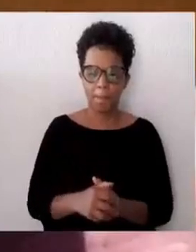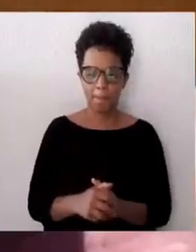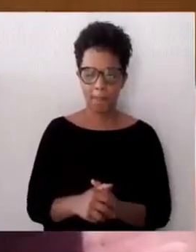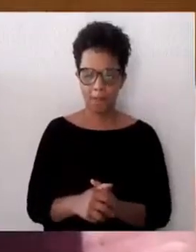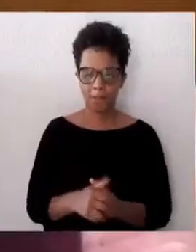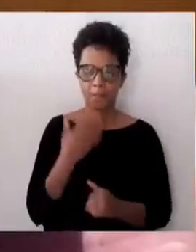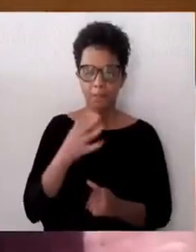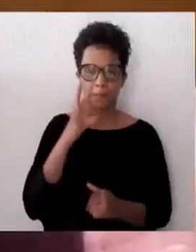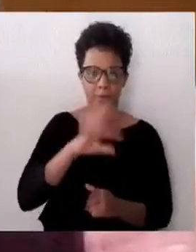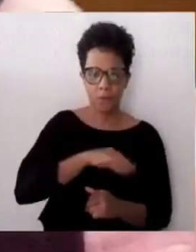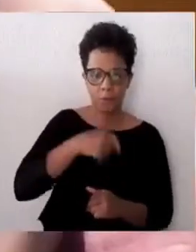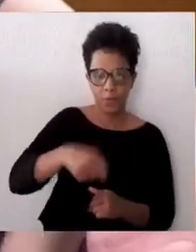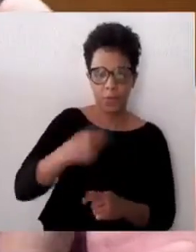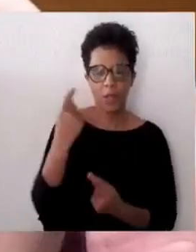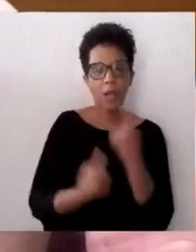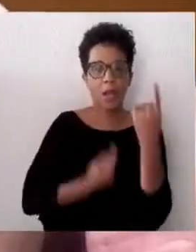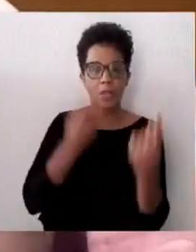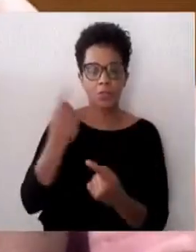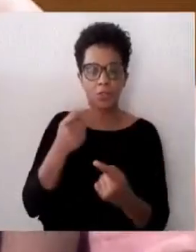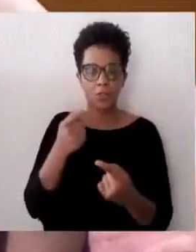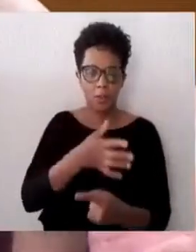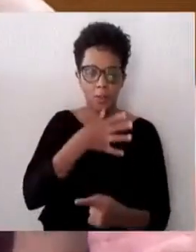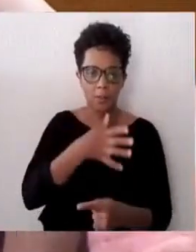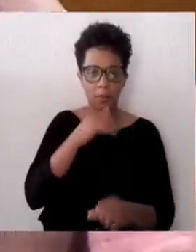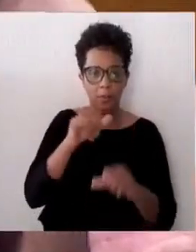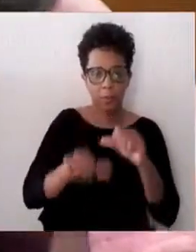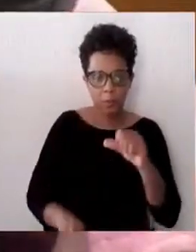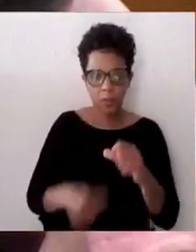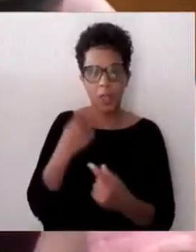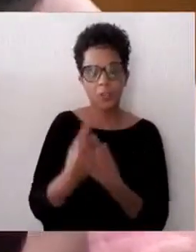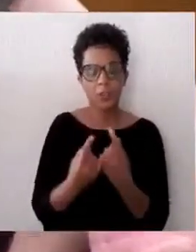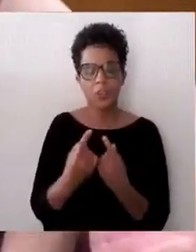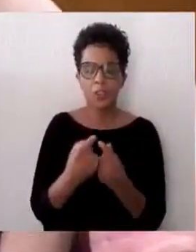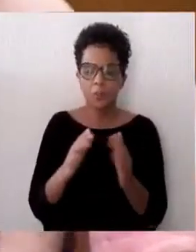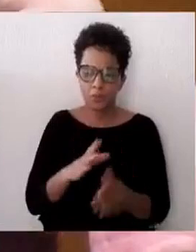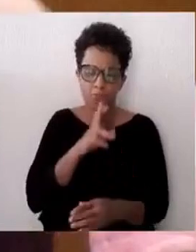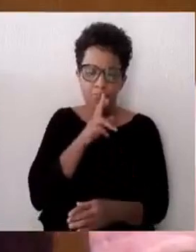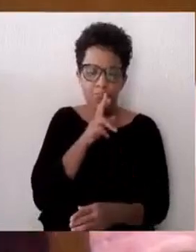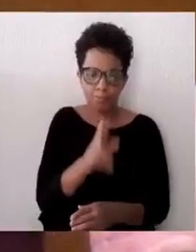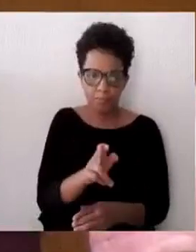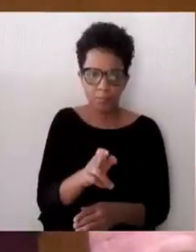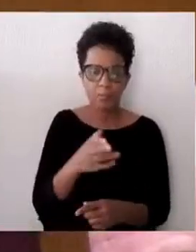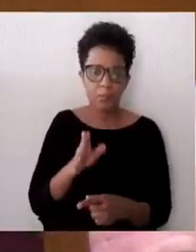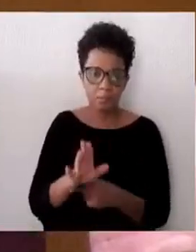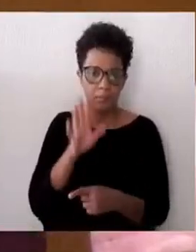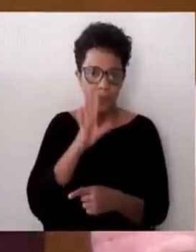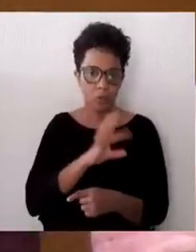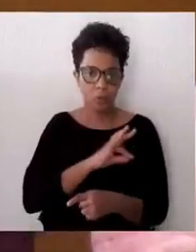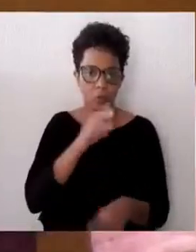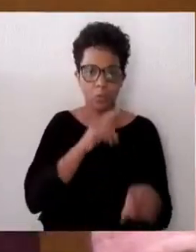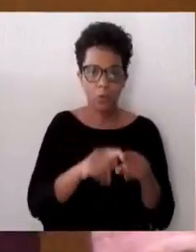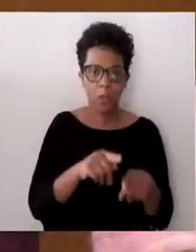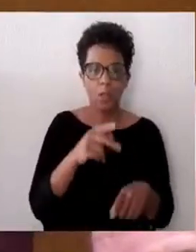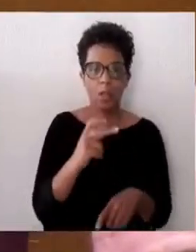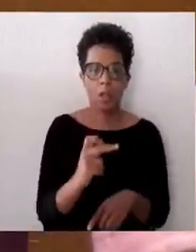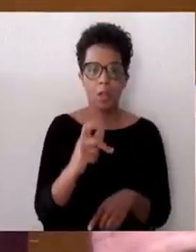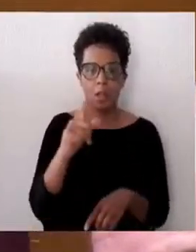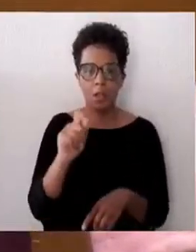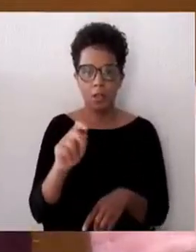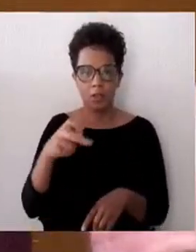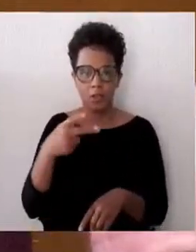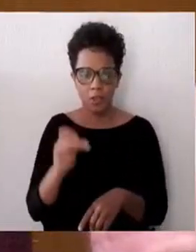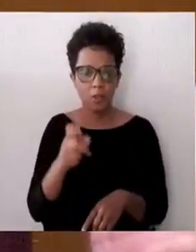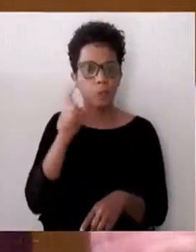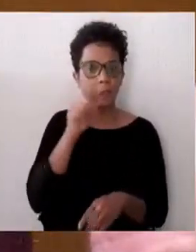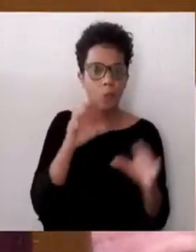Muito obrigado, Sr. Presidente, mas às vezes há intervenções que... Há intervenções que têm de ter resposta e, no caso, a Sra. Deputada Alexandra Tavares de Moura confunde uma defesa do Executivo